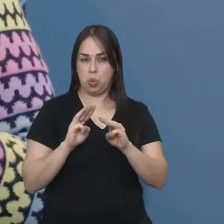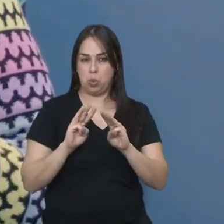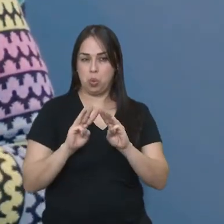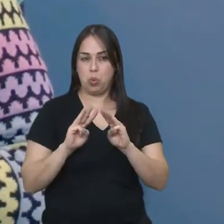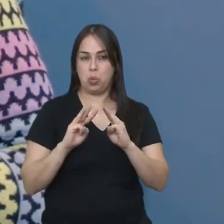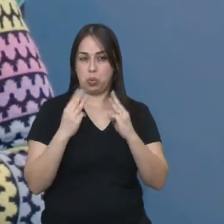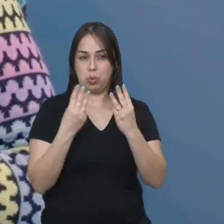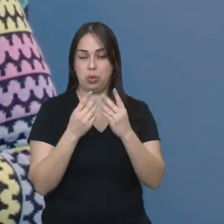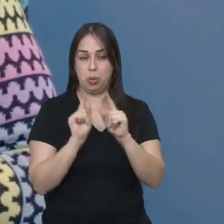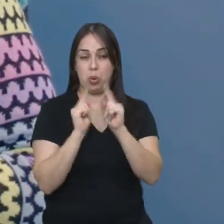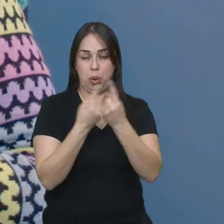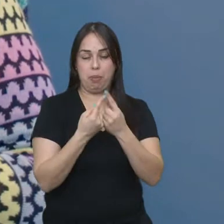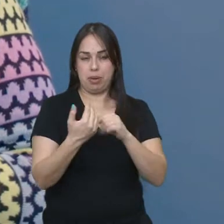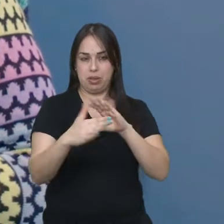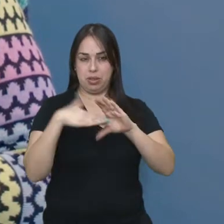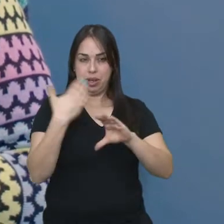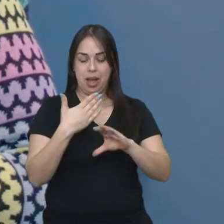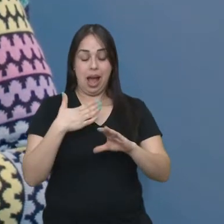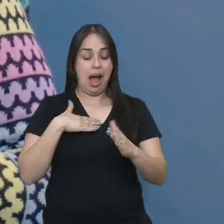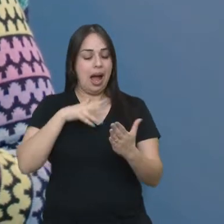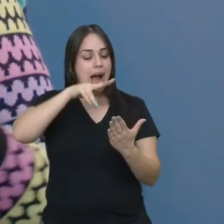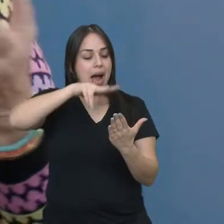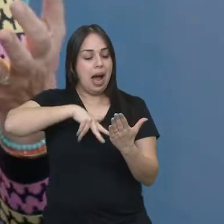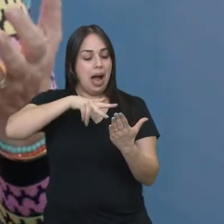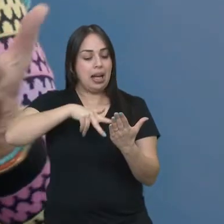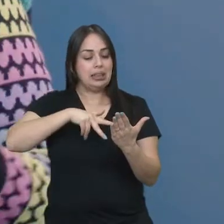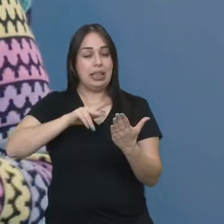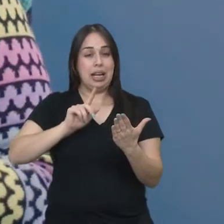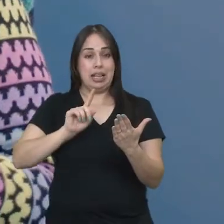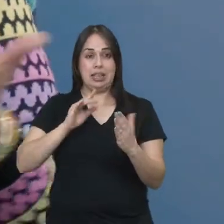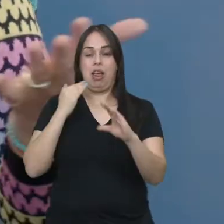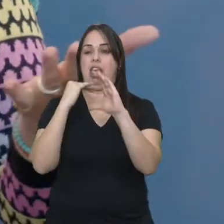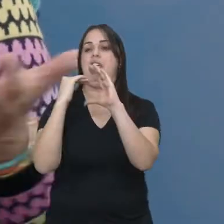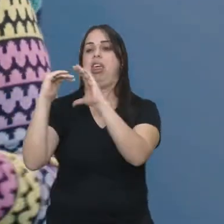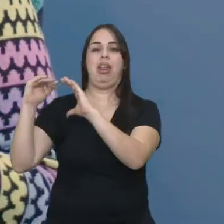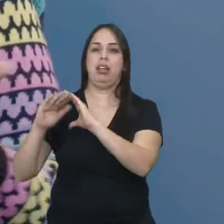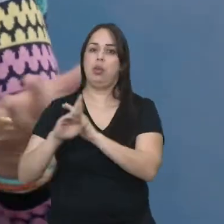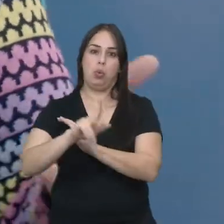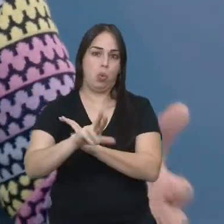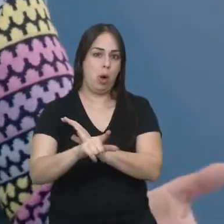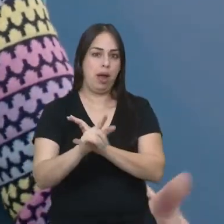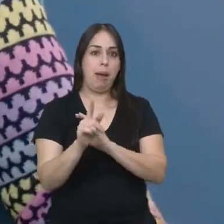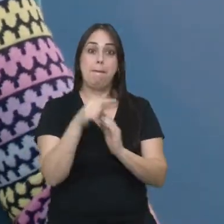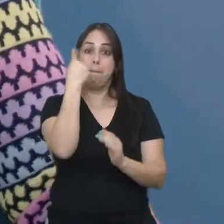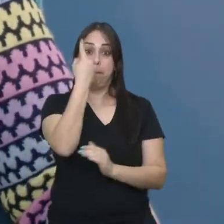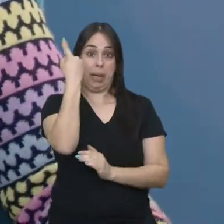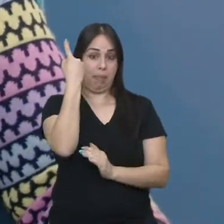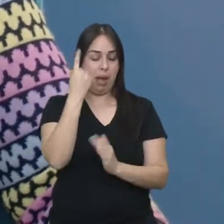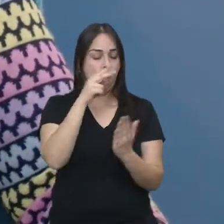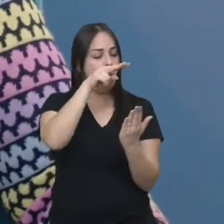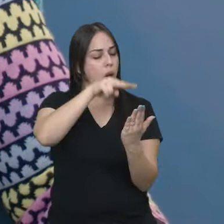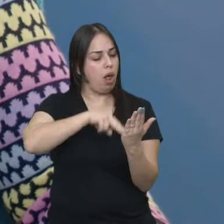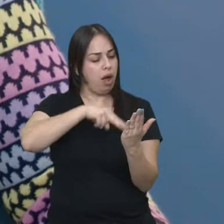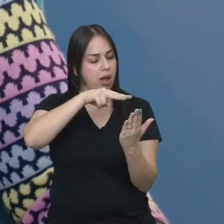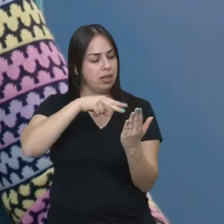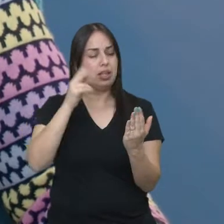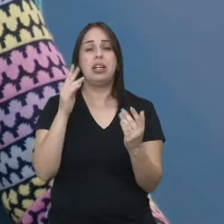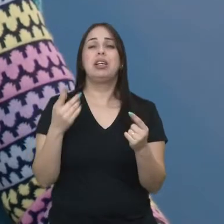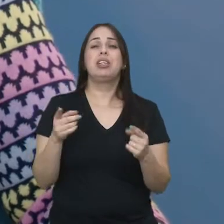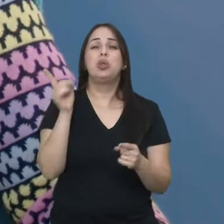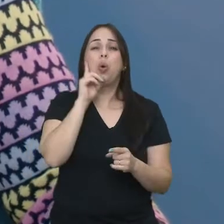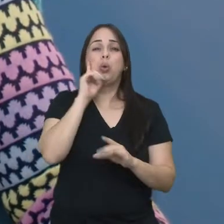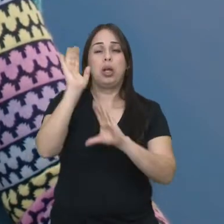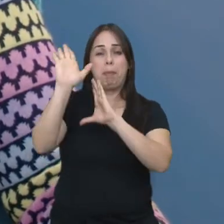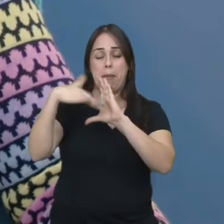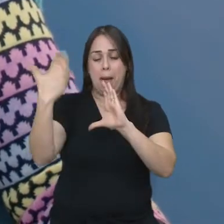de você repassar, você tem que passar aquela informação. Se você certificar, não é só passar, olha, aqui é tanta que a gente recebe. Isso a gente tem que